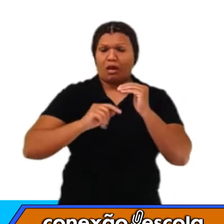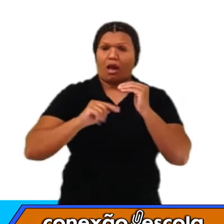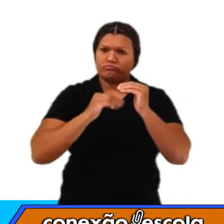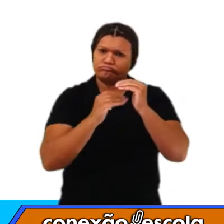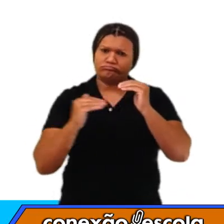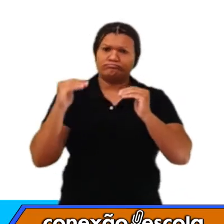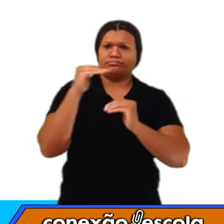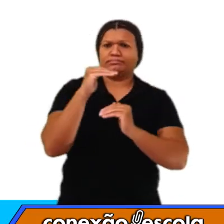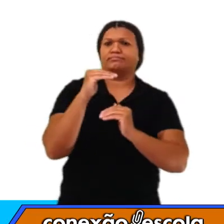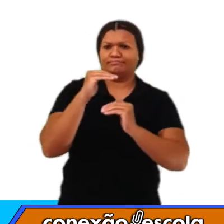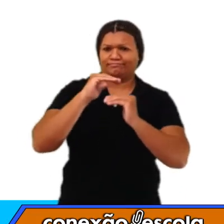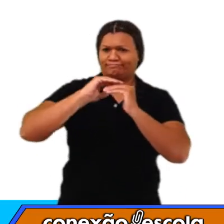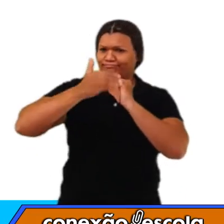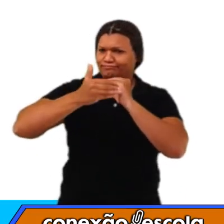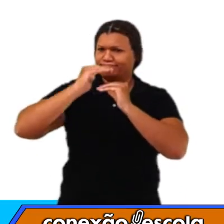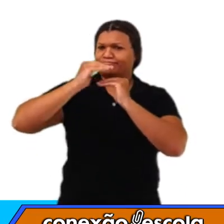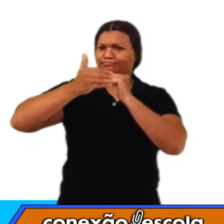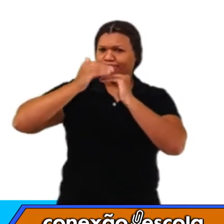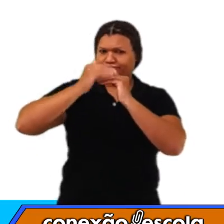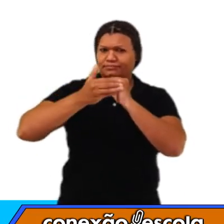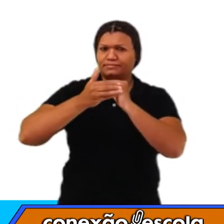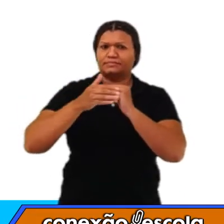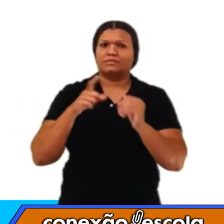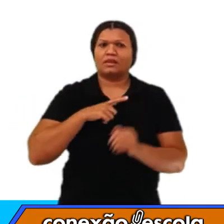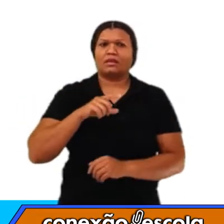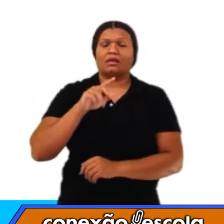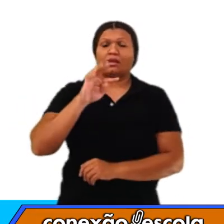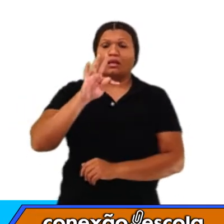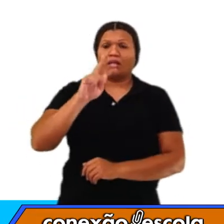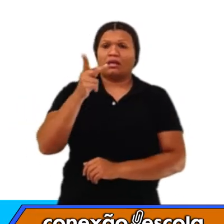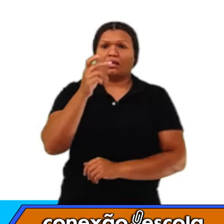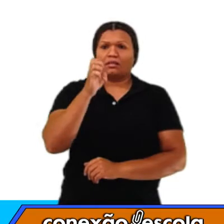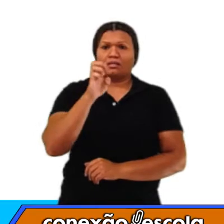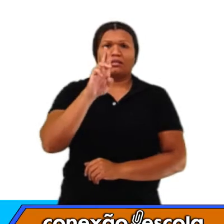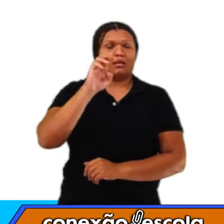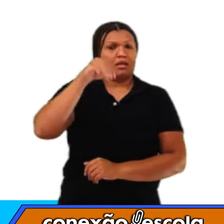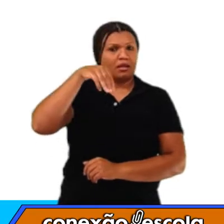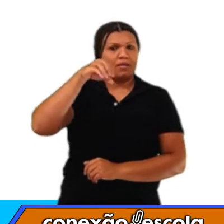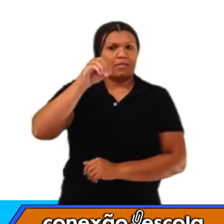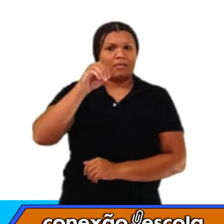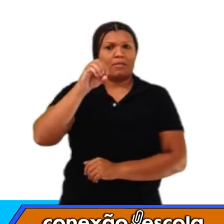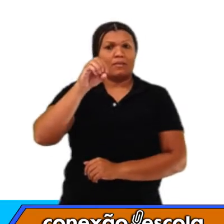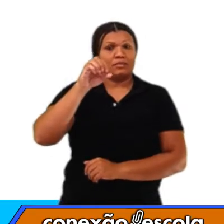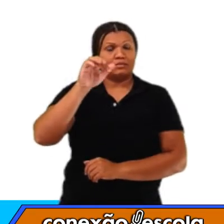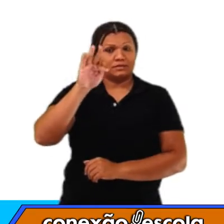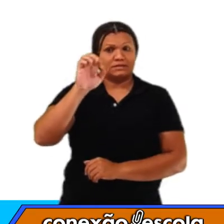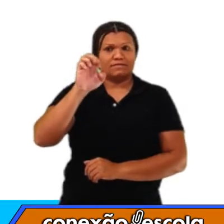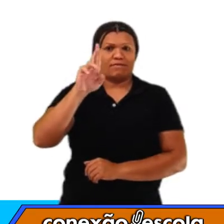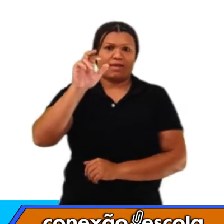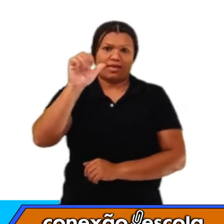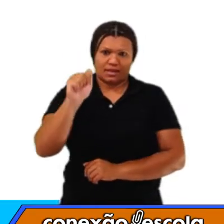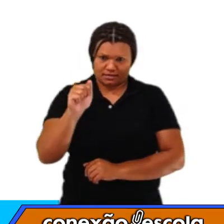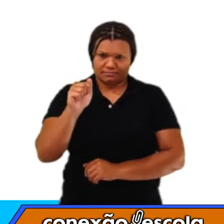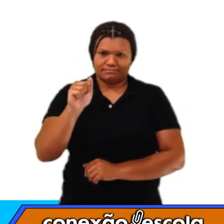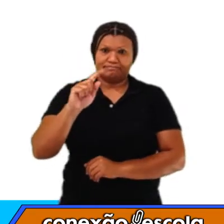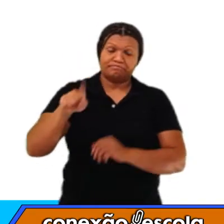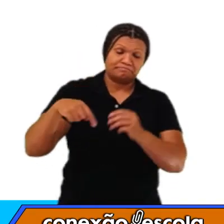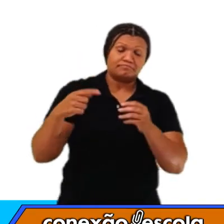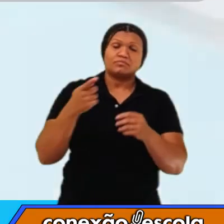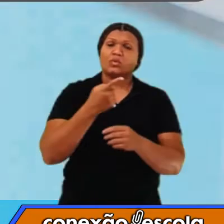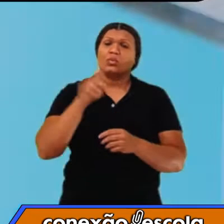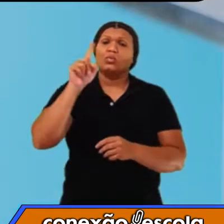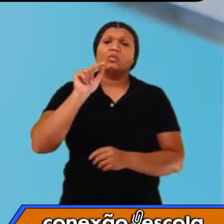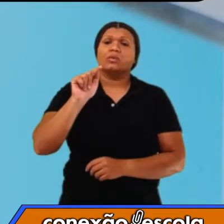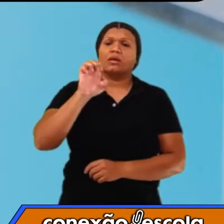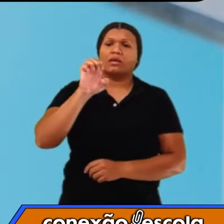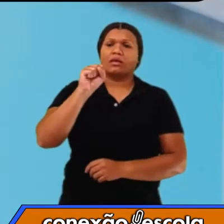A termosfera, ela está posta aqui. E depois nós temos a exosfera. Inicia-se